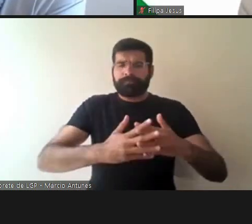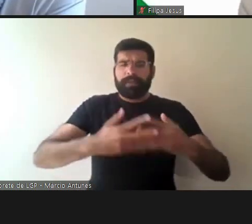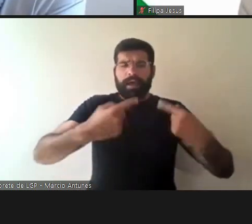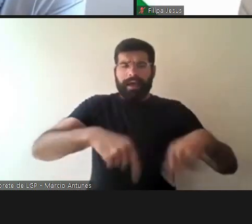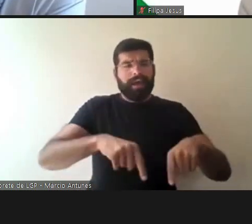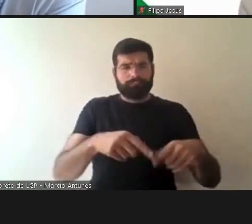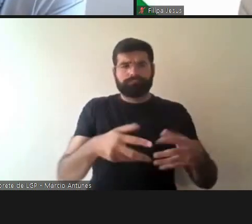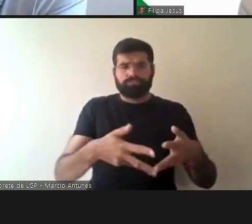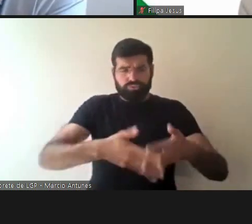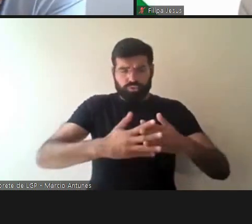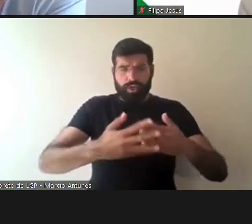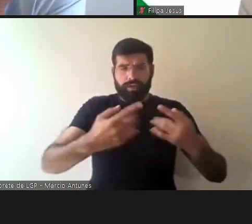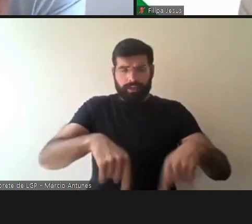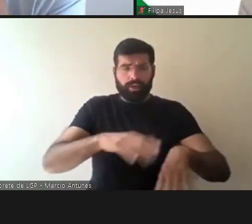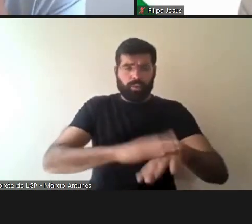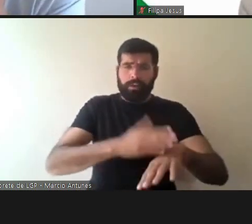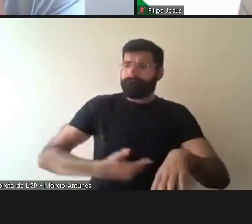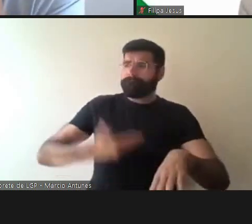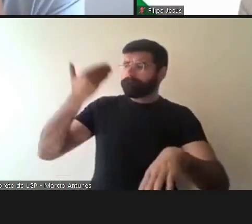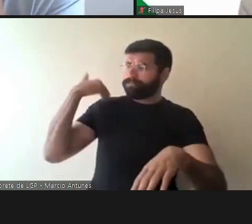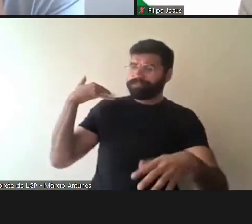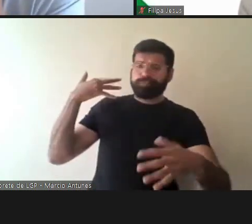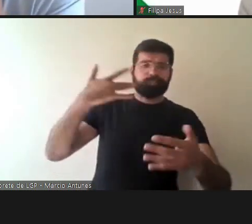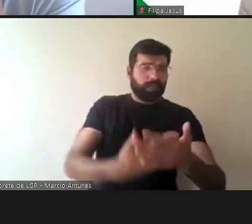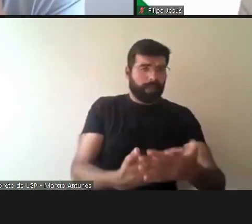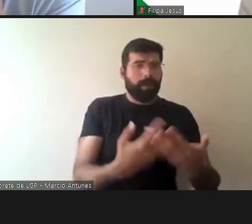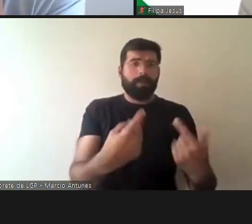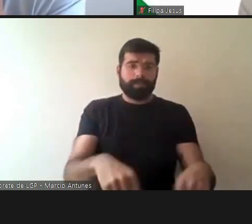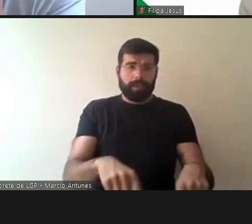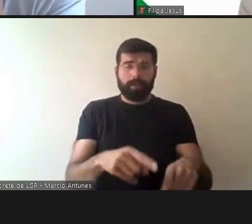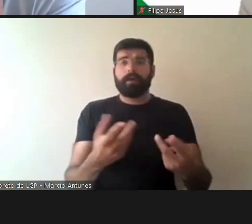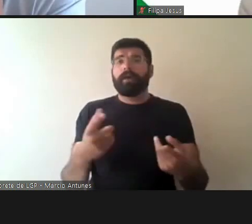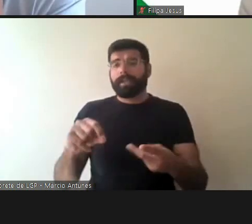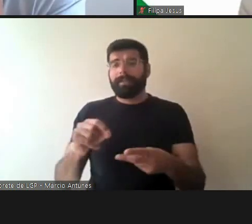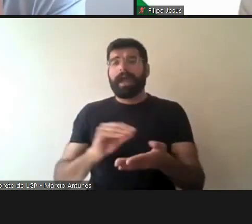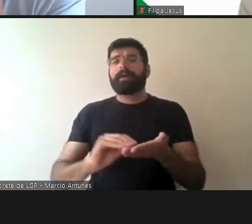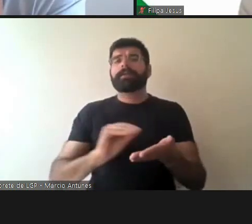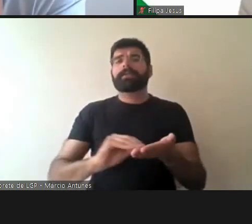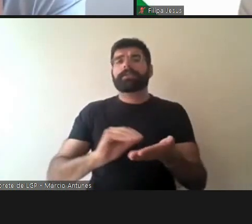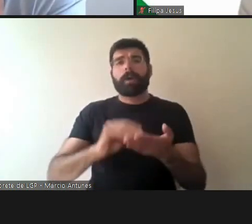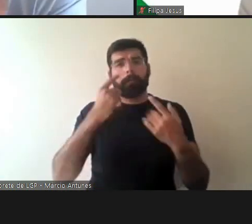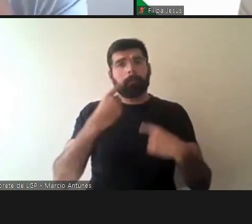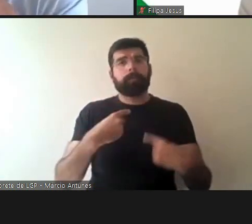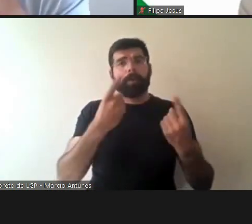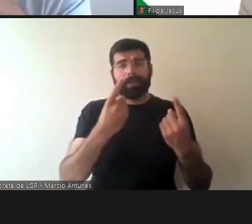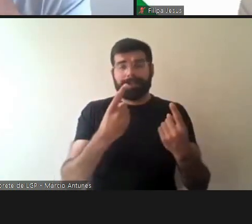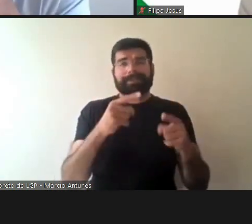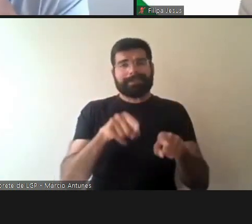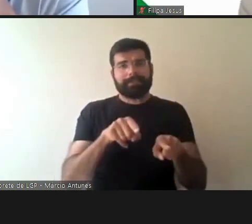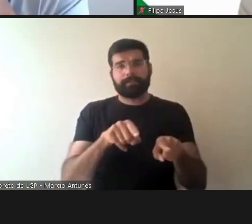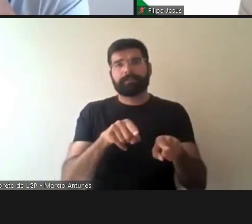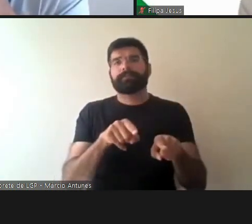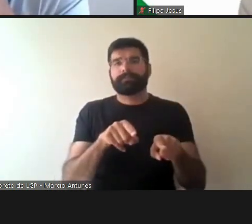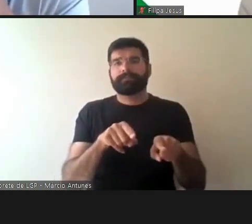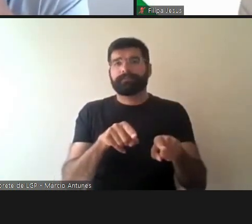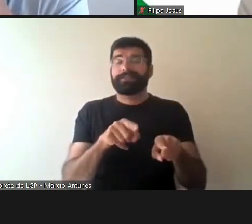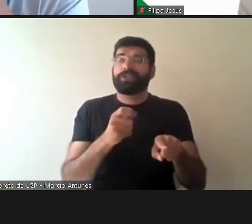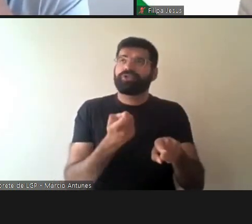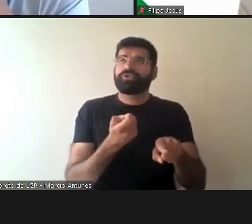termos históricos. No caso da administração pública